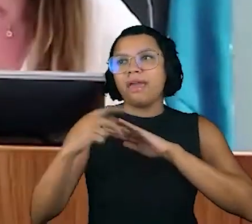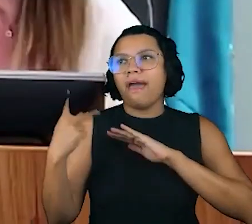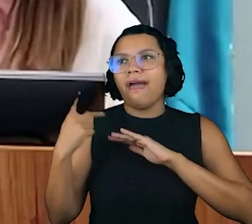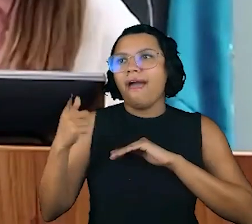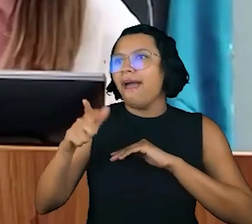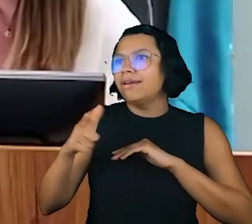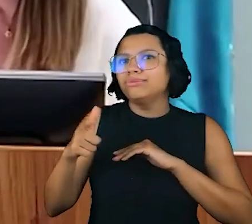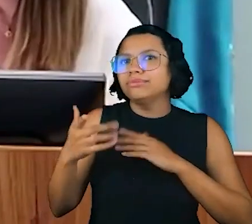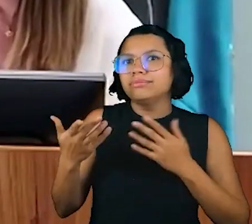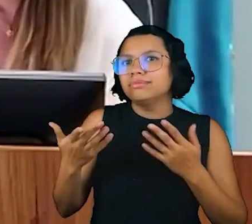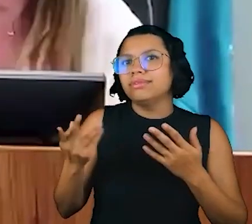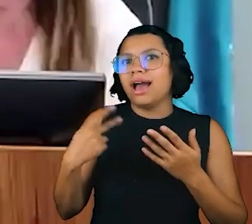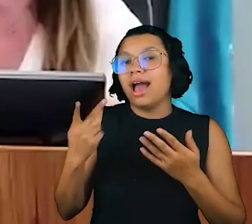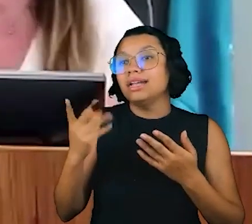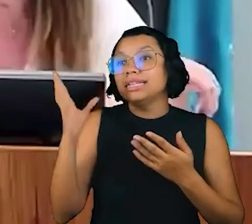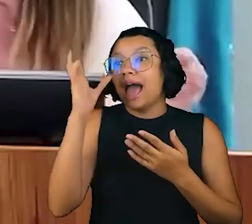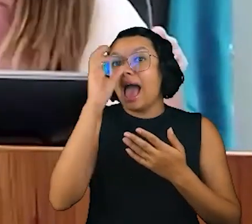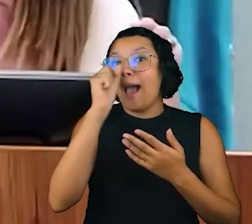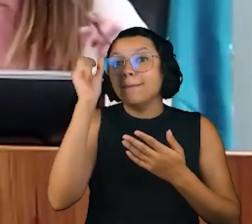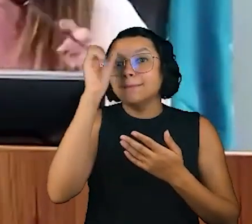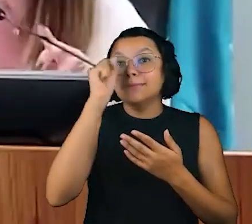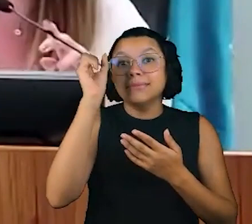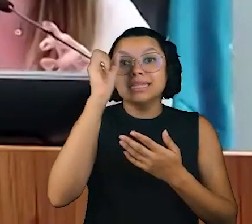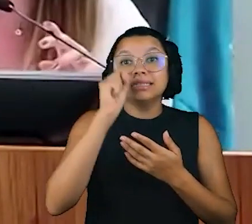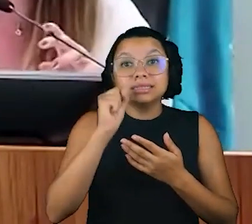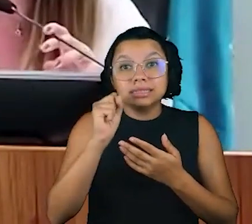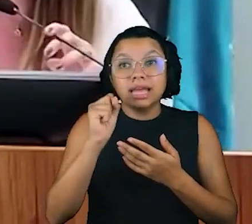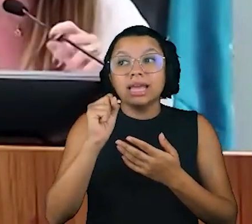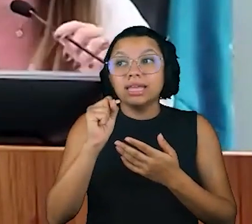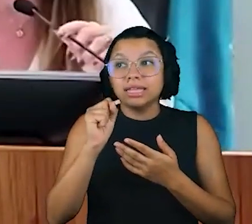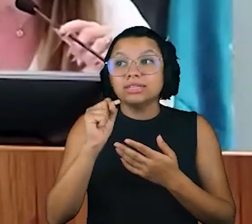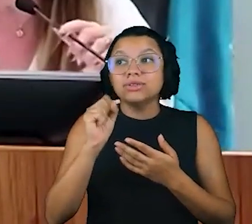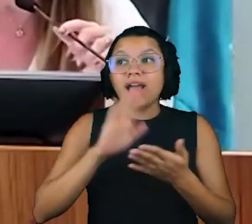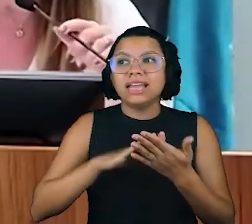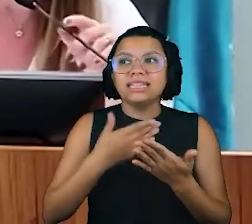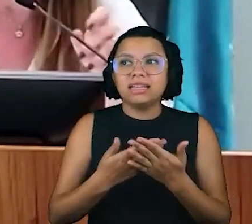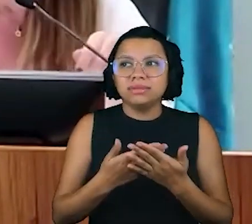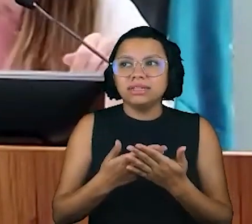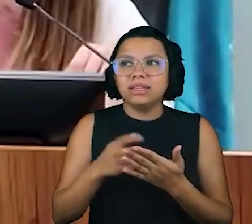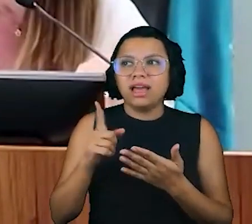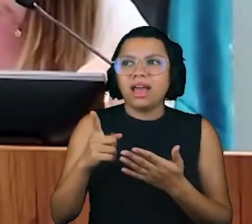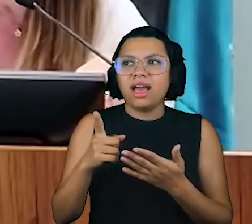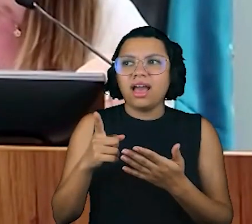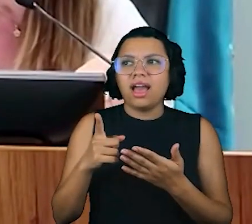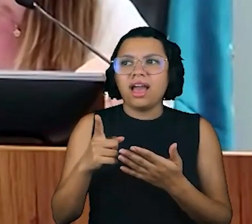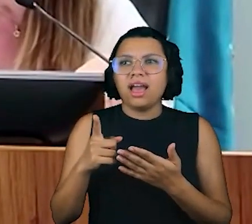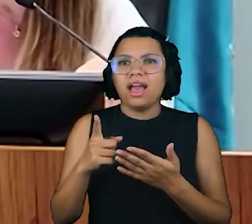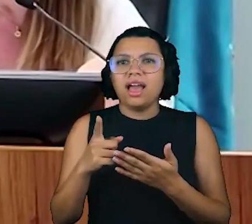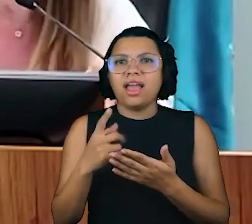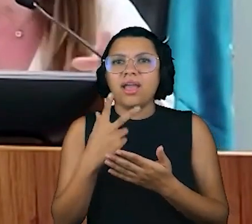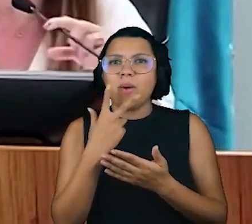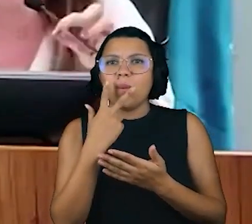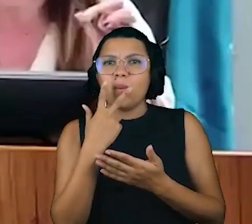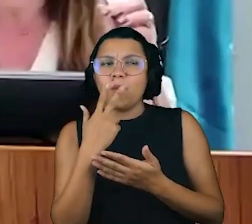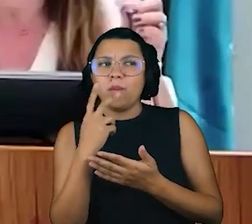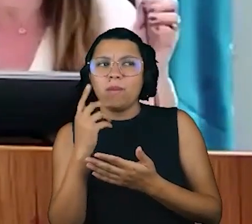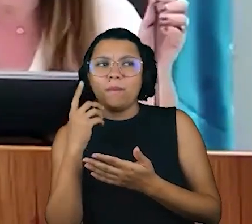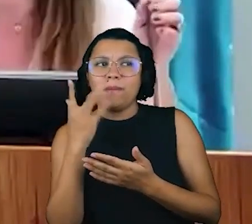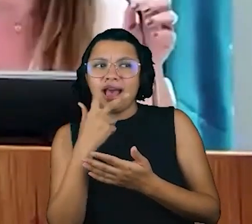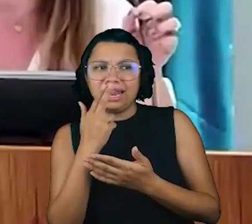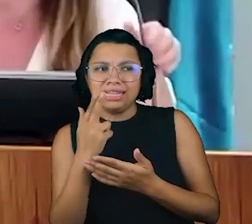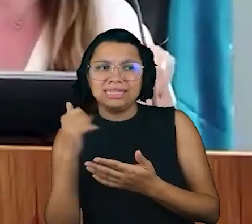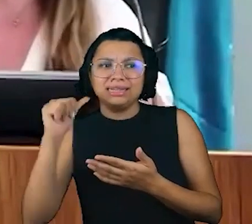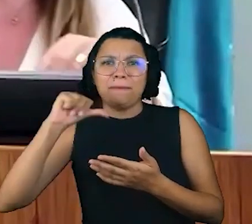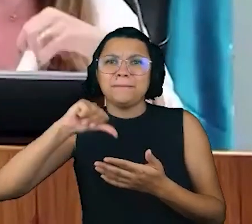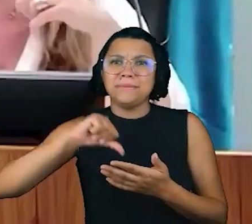nós estamos aprendendo a Posso te falar? Eu interpretar. acho que tá pior ser devedor do que ser criminoso.